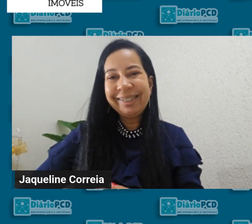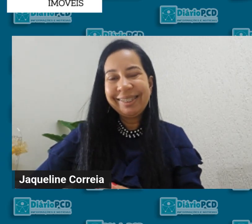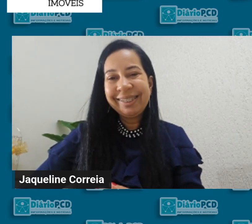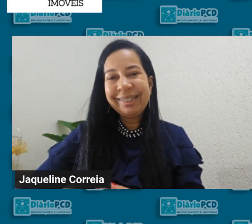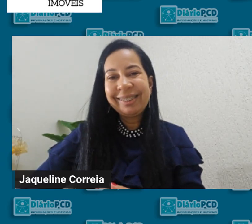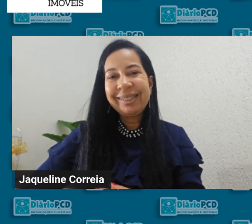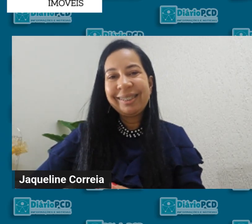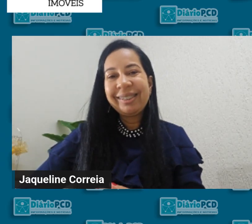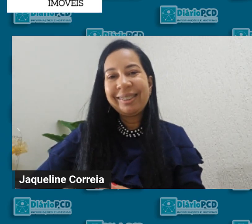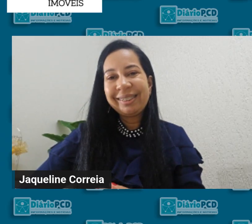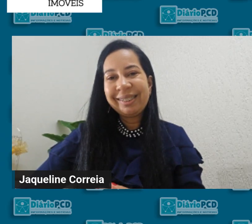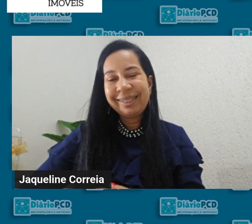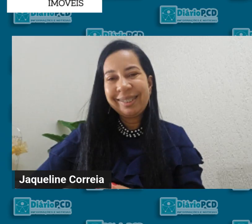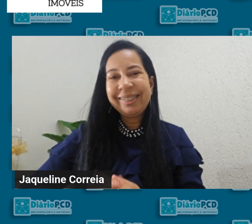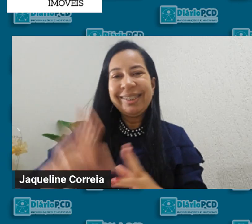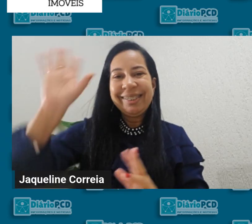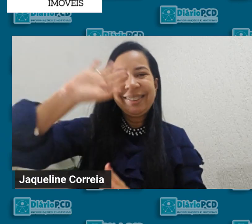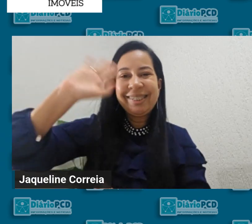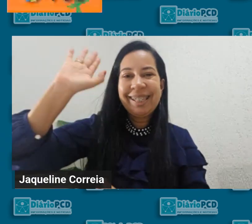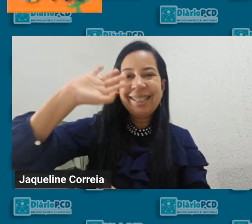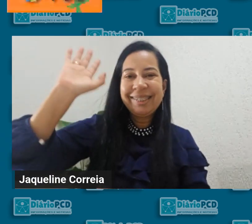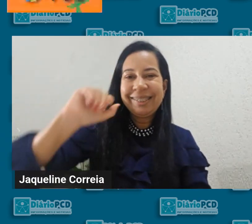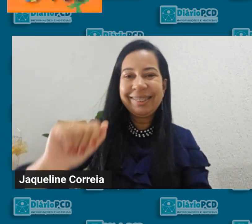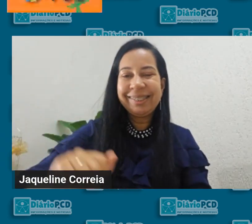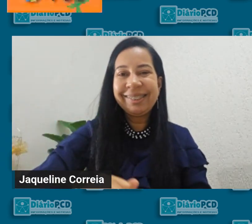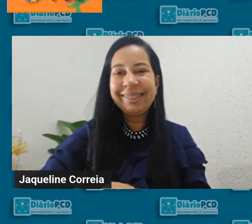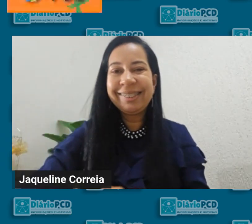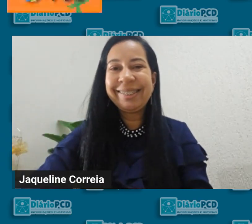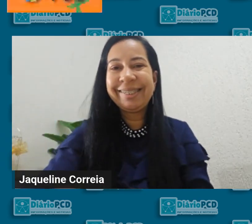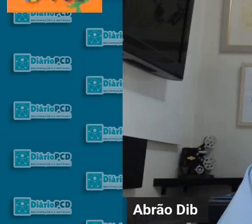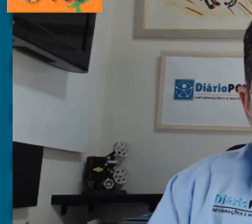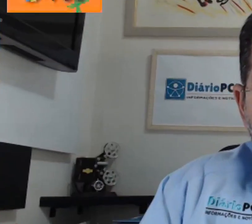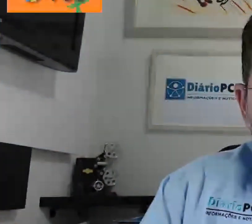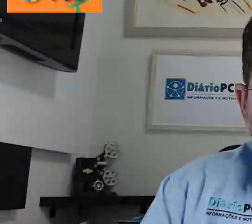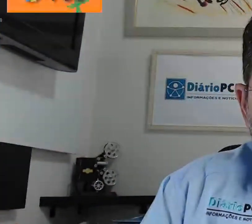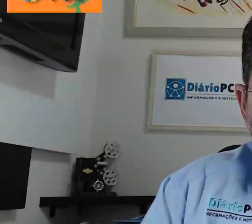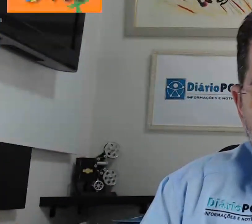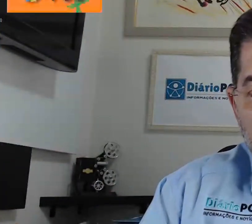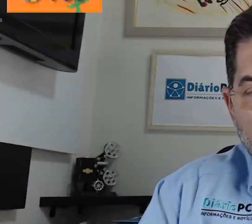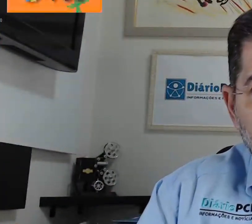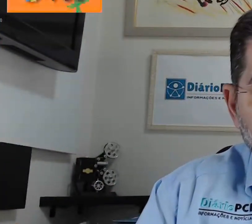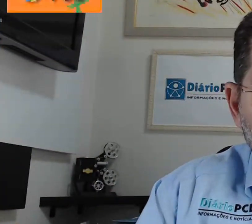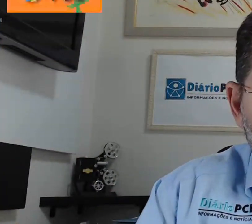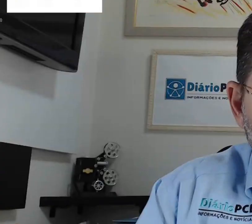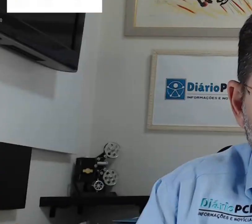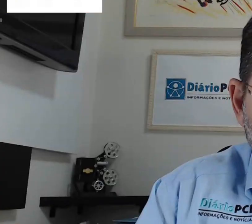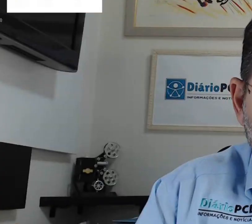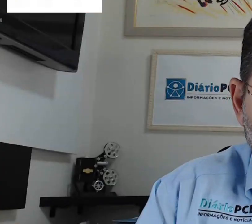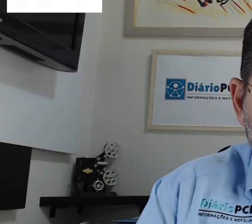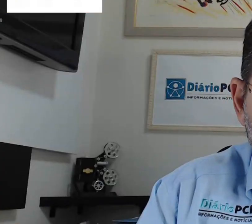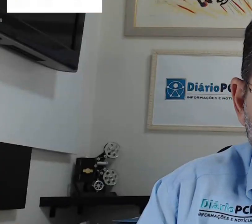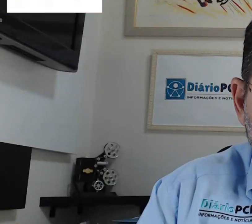conte com a ANA PCD. Obrigado, Jaqueline. Tchau, tchau. Bom, pessoal, nós entrevistamos na noite